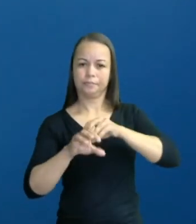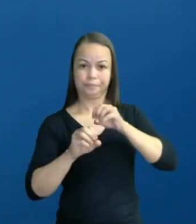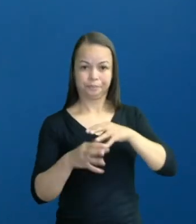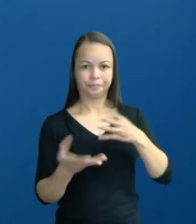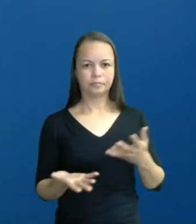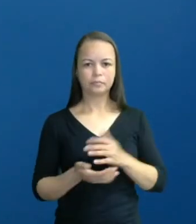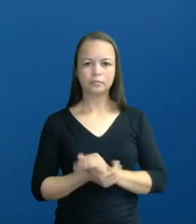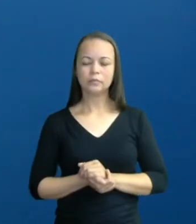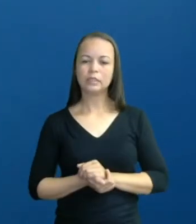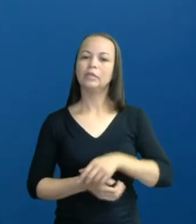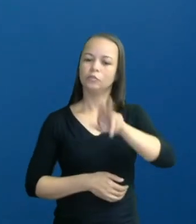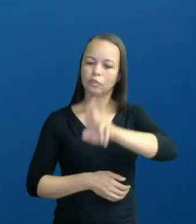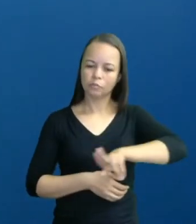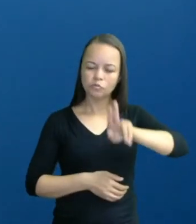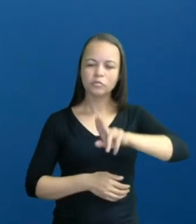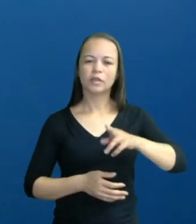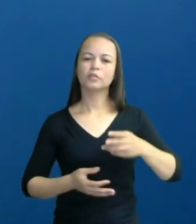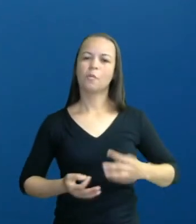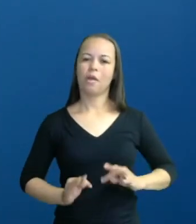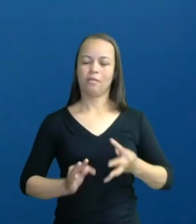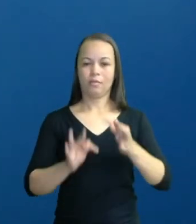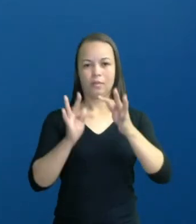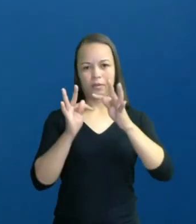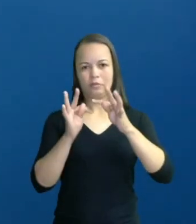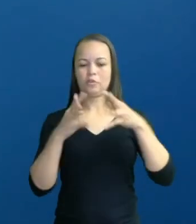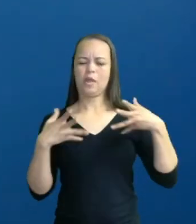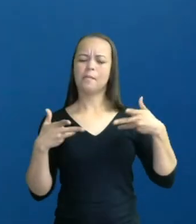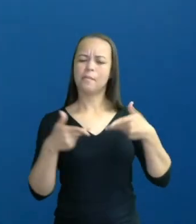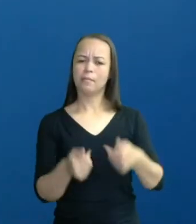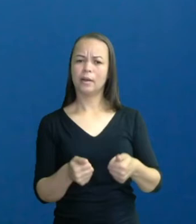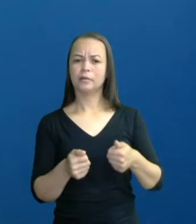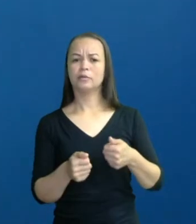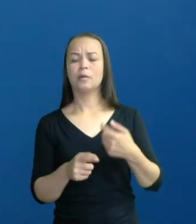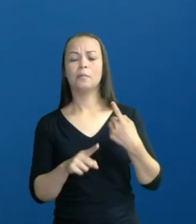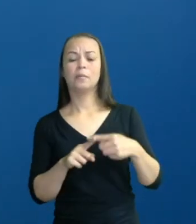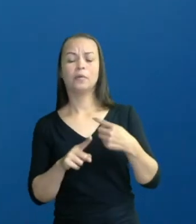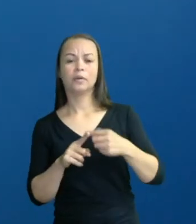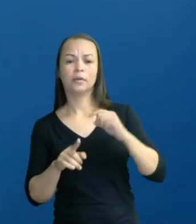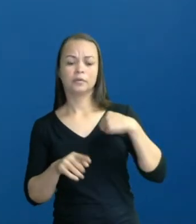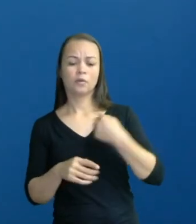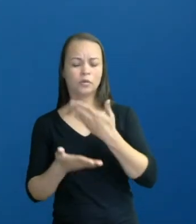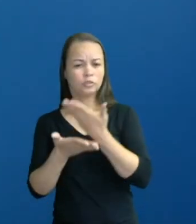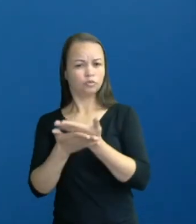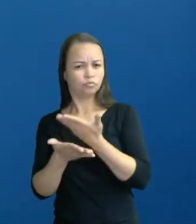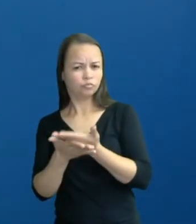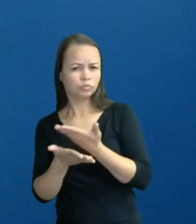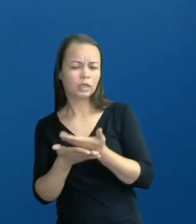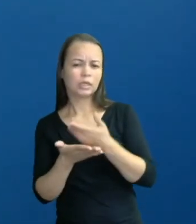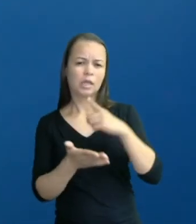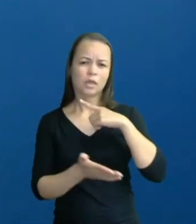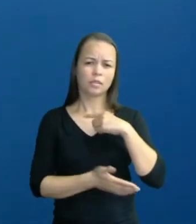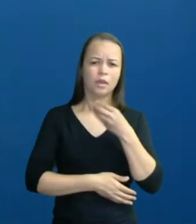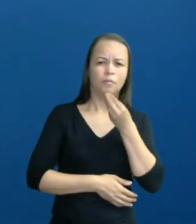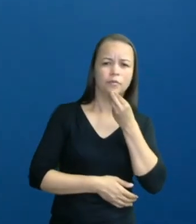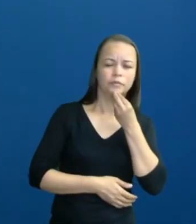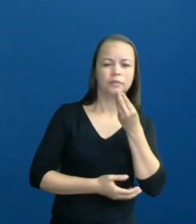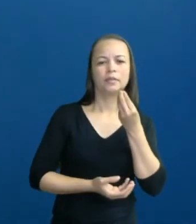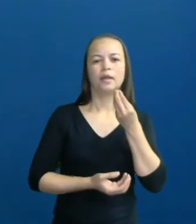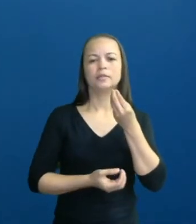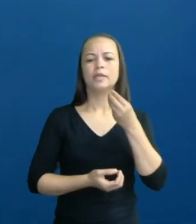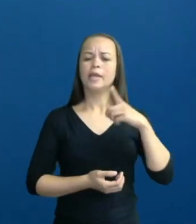celulares, computadores, tablets e diversas plataformas, emissoras de televisão, o Google Meet, o Zoom,